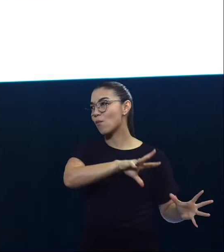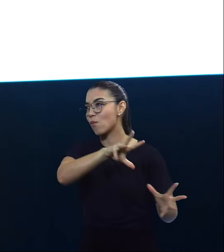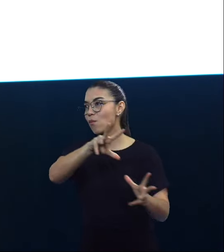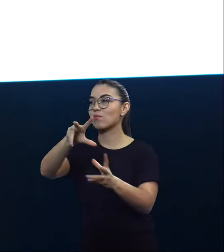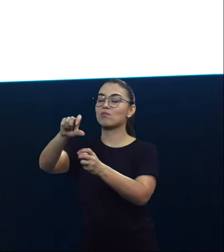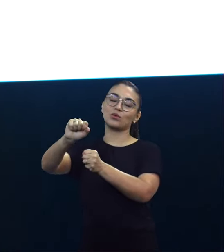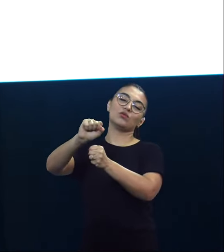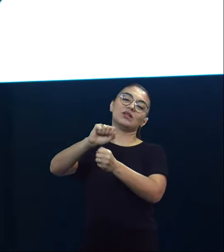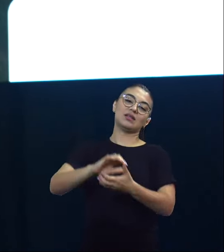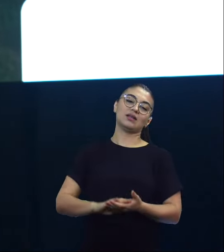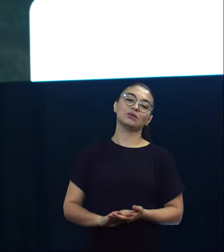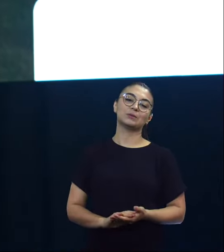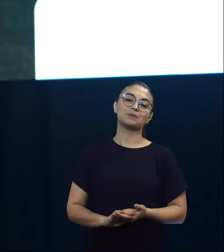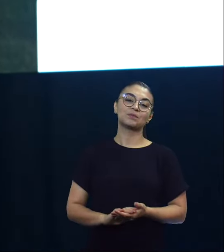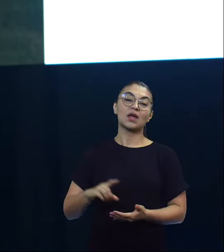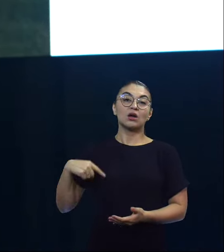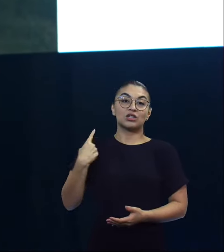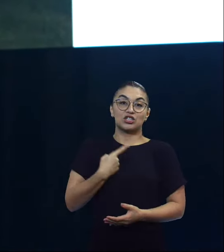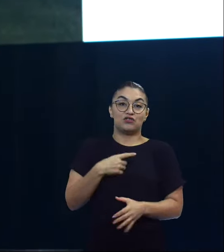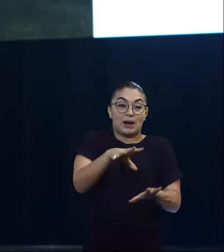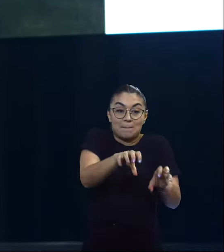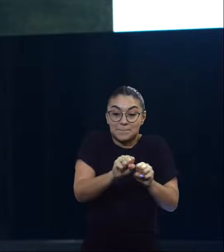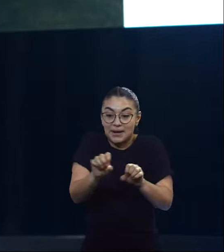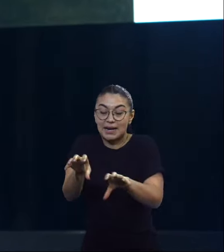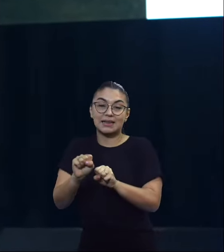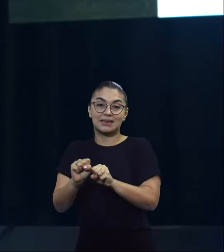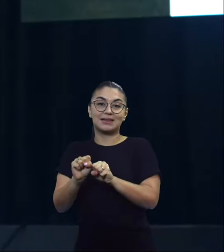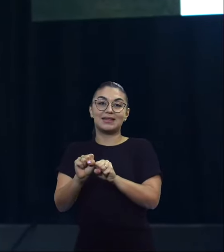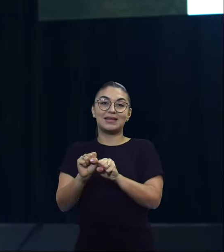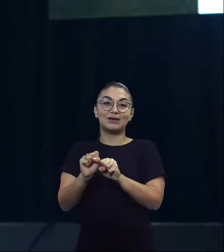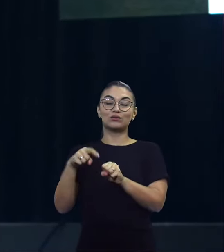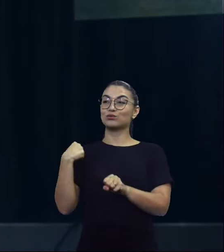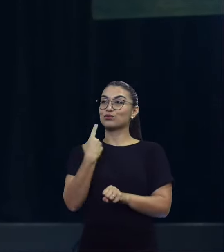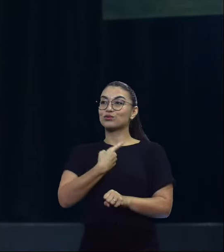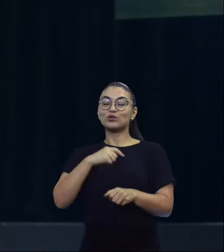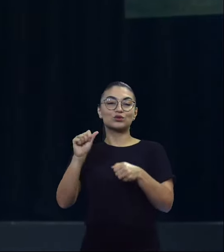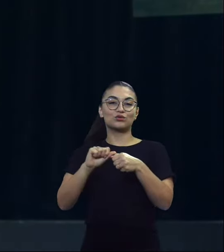gente fica tentando reter demais, a gente não faz aquilo que Deus nos chamou